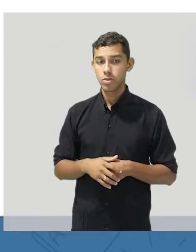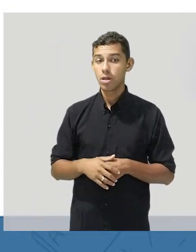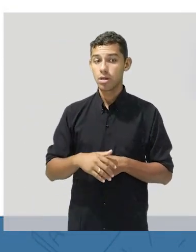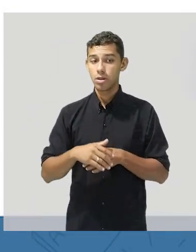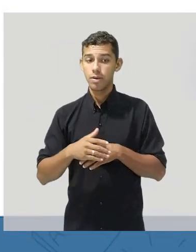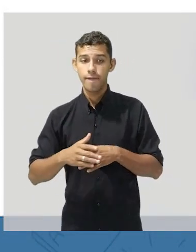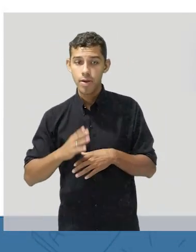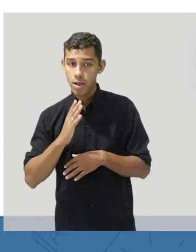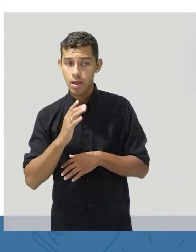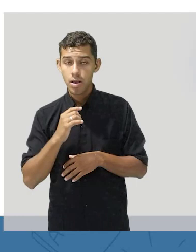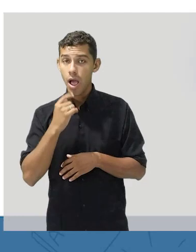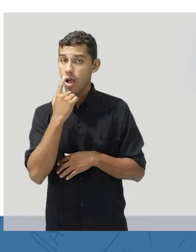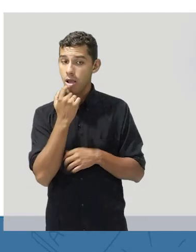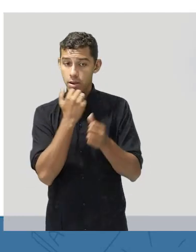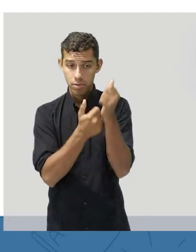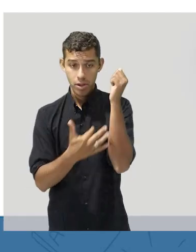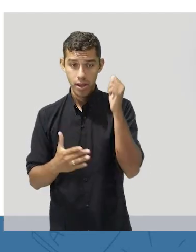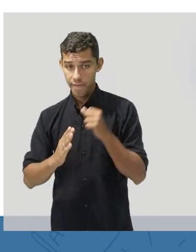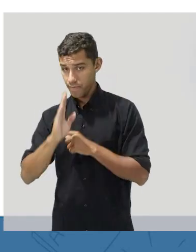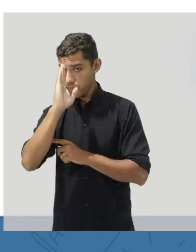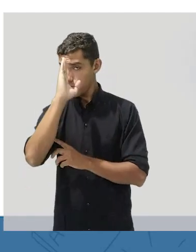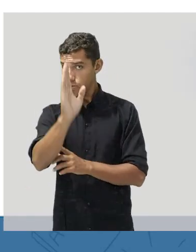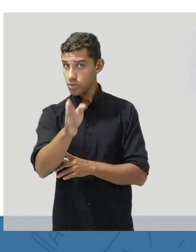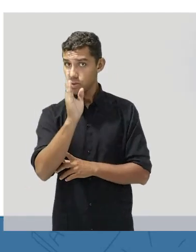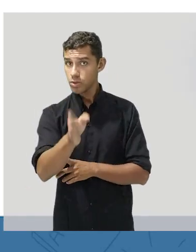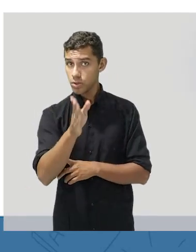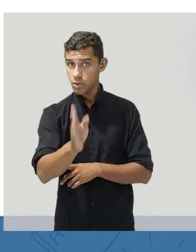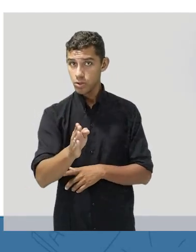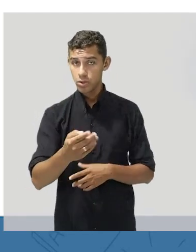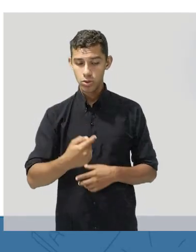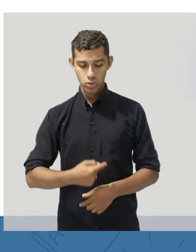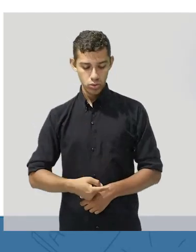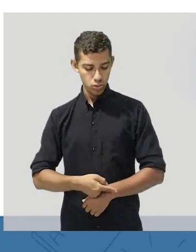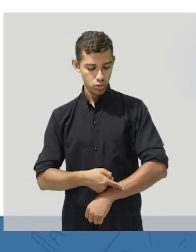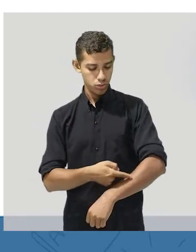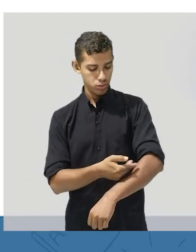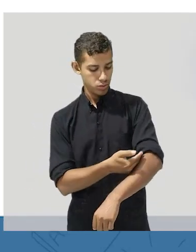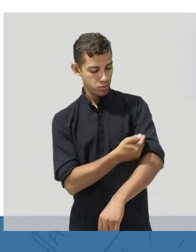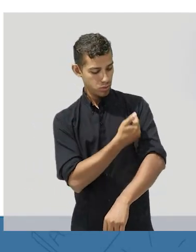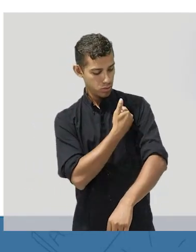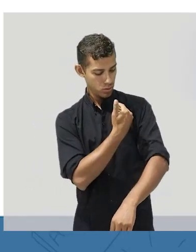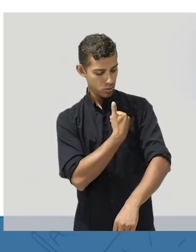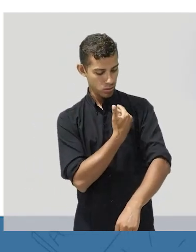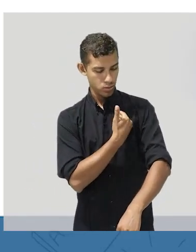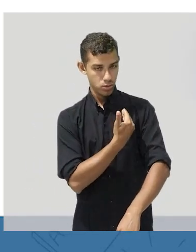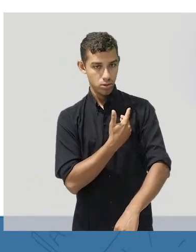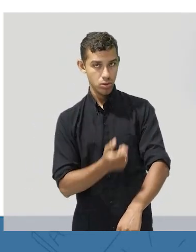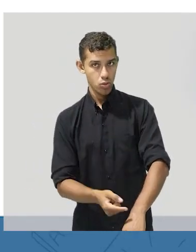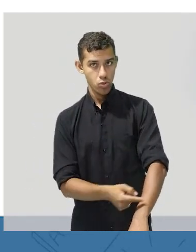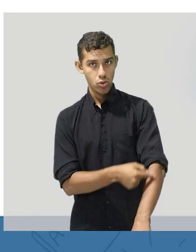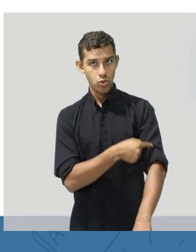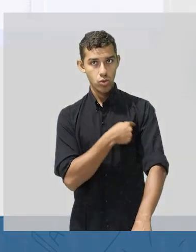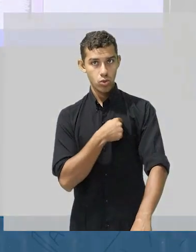sangue, ele passa livremente na direção do coração, tá? Então,